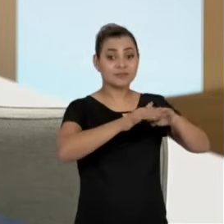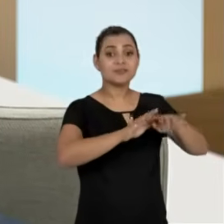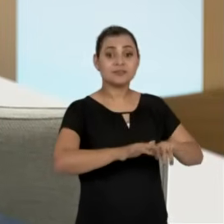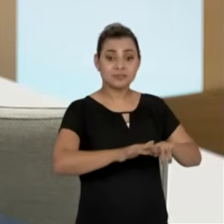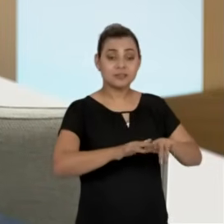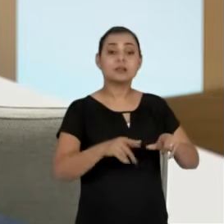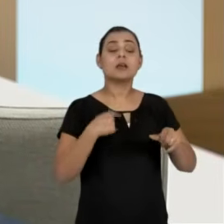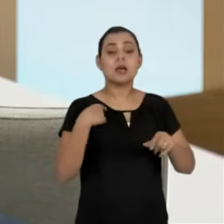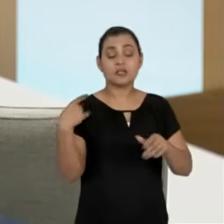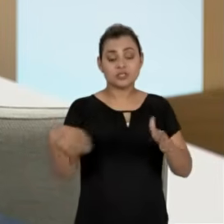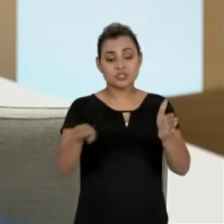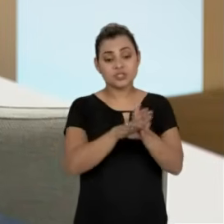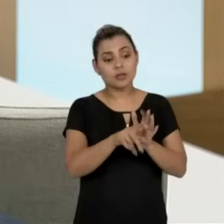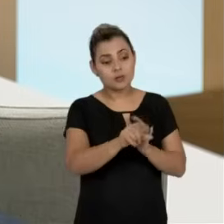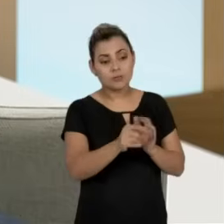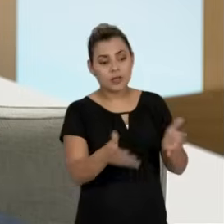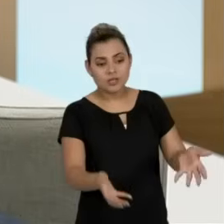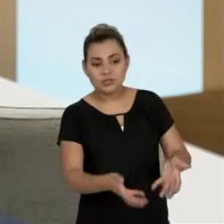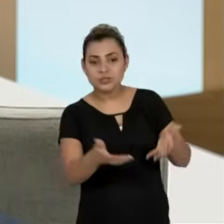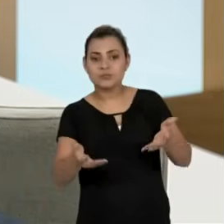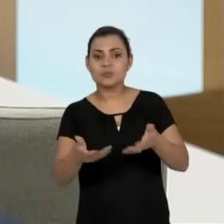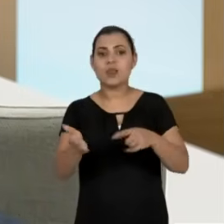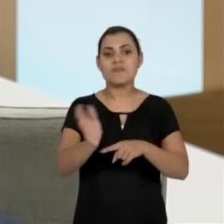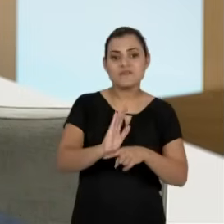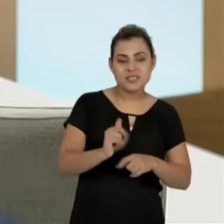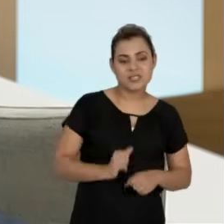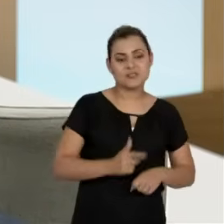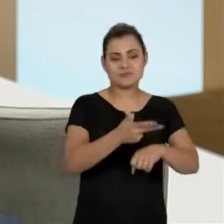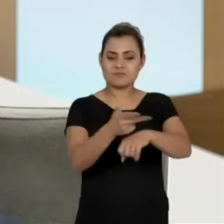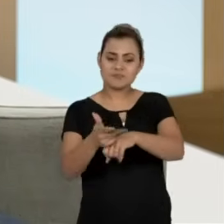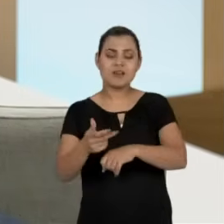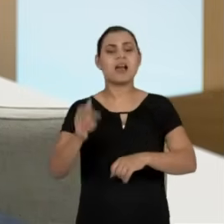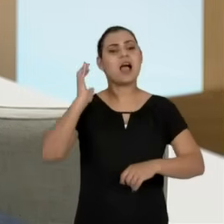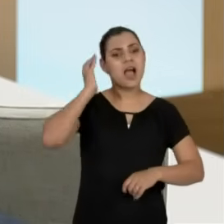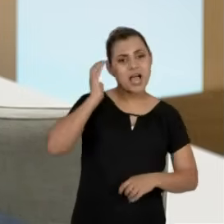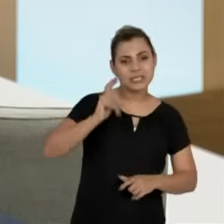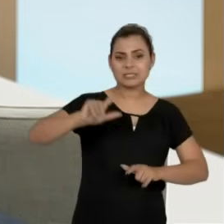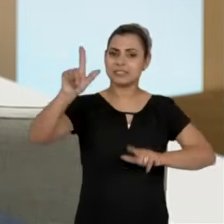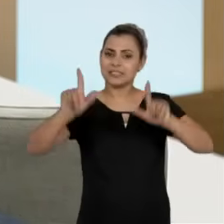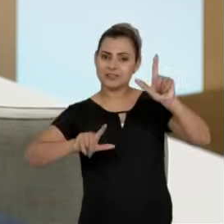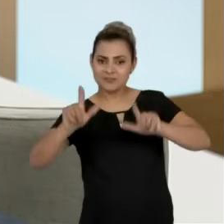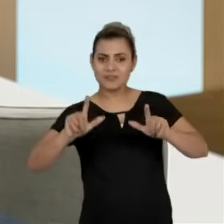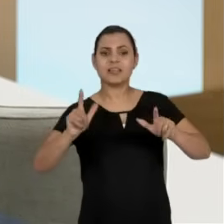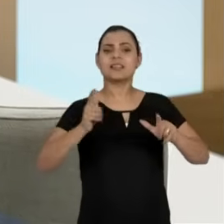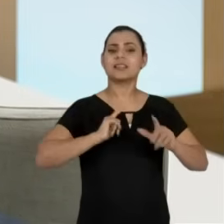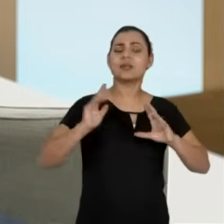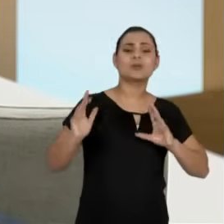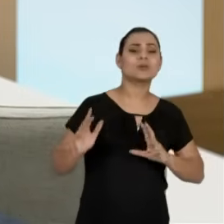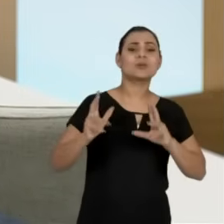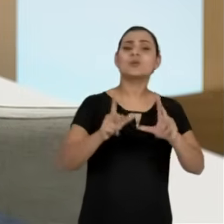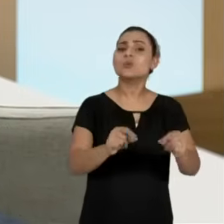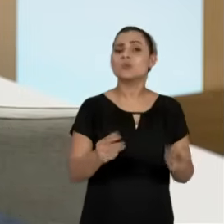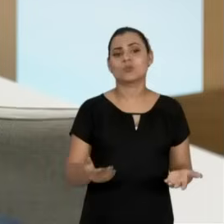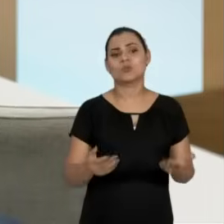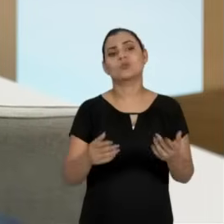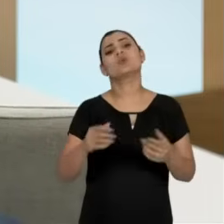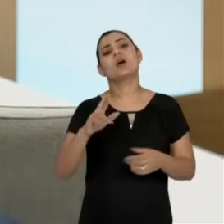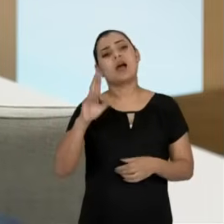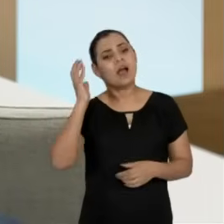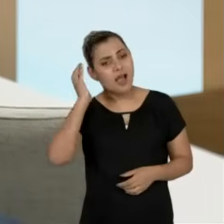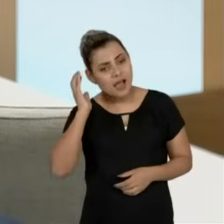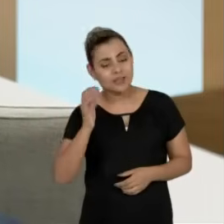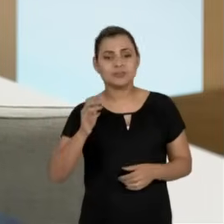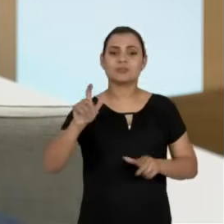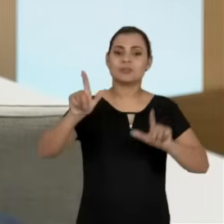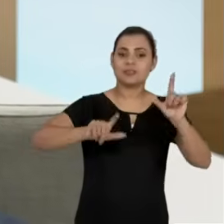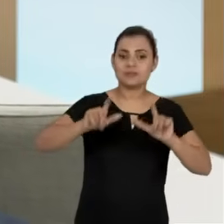lá e procura estimulá-los a fazer vídeo, rádio, TV. Então, tem a TV Mocorongo, a Rádio Mocoronga, temos um programa no